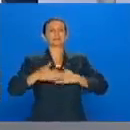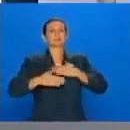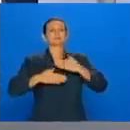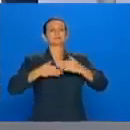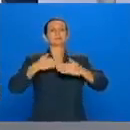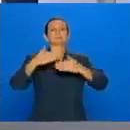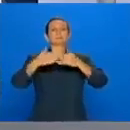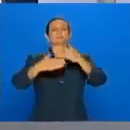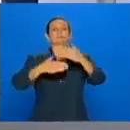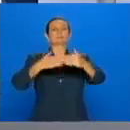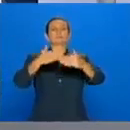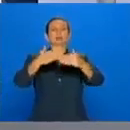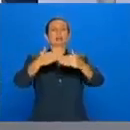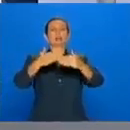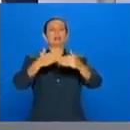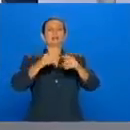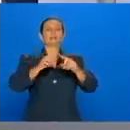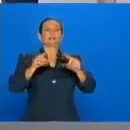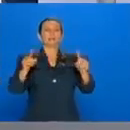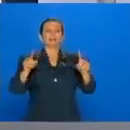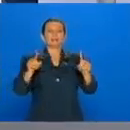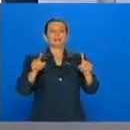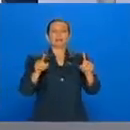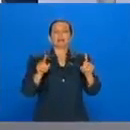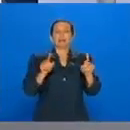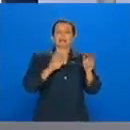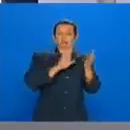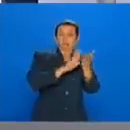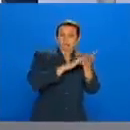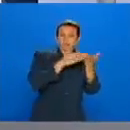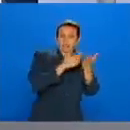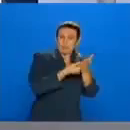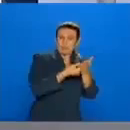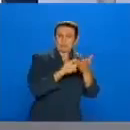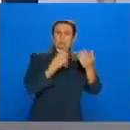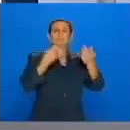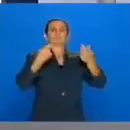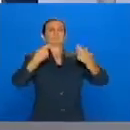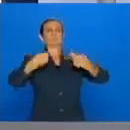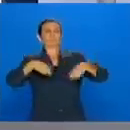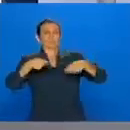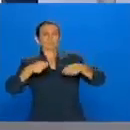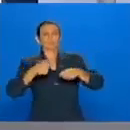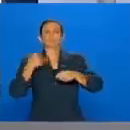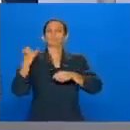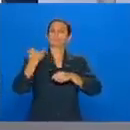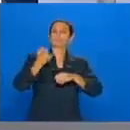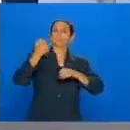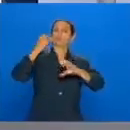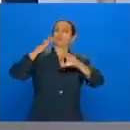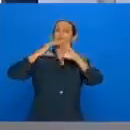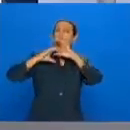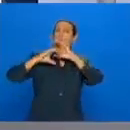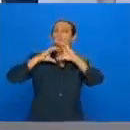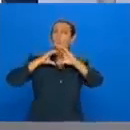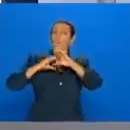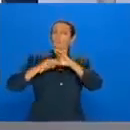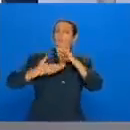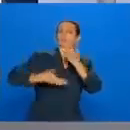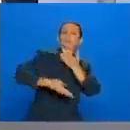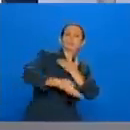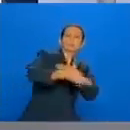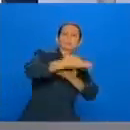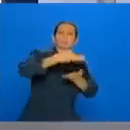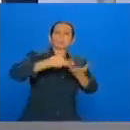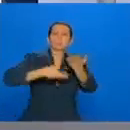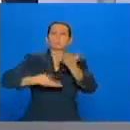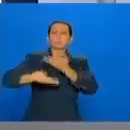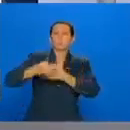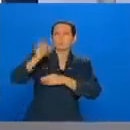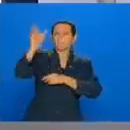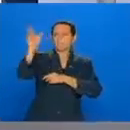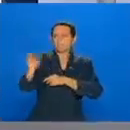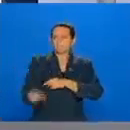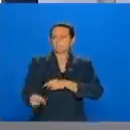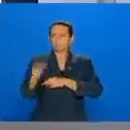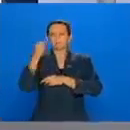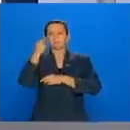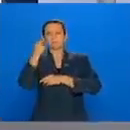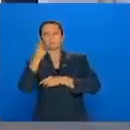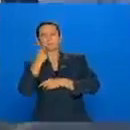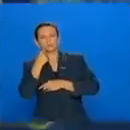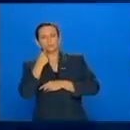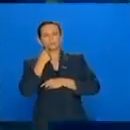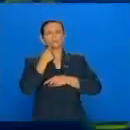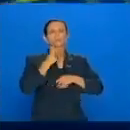havia, então, que o intérprete era necessário para realizar a comunicação e interpretação entre pessoas surdas e